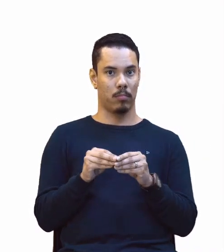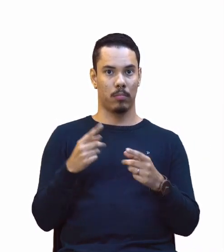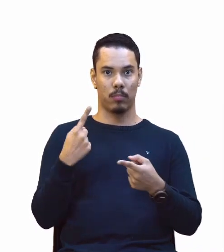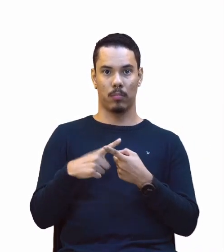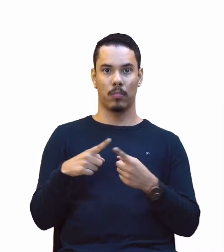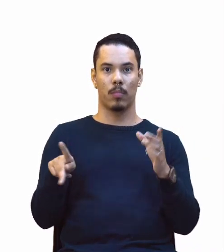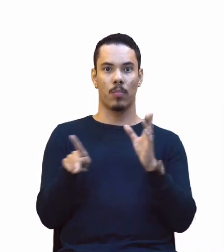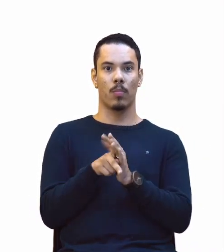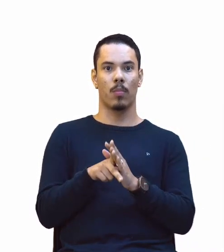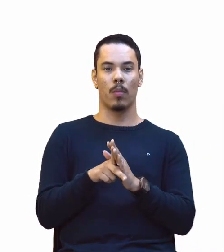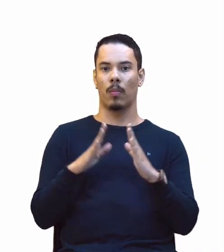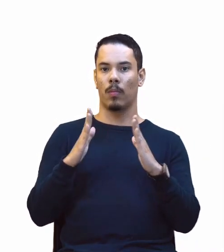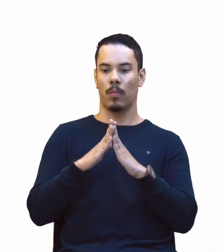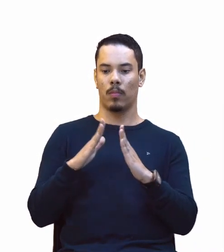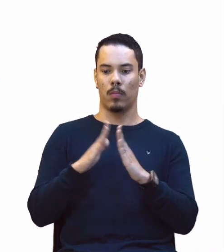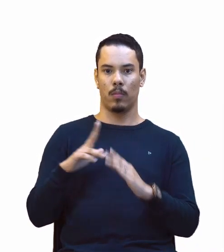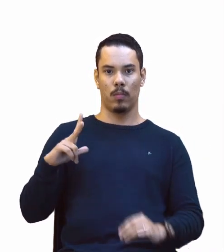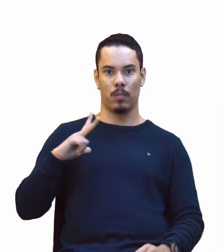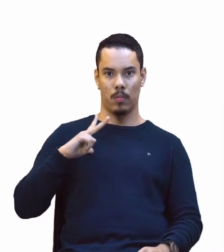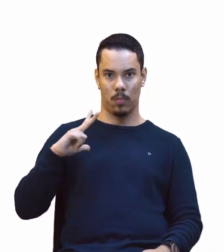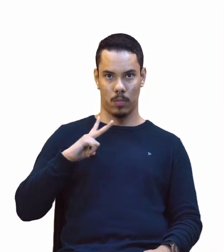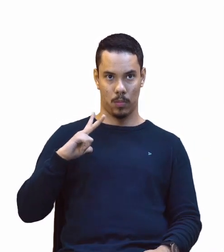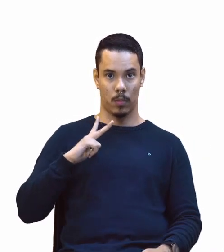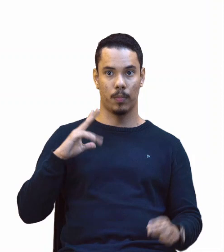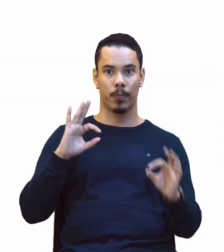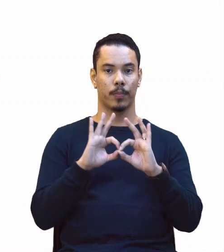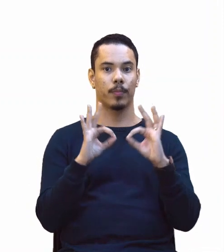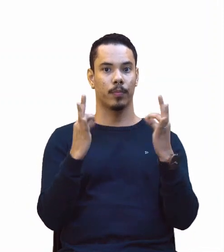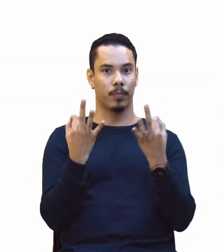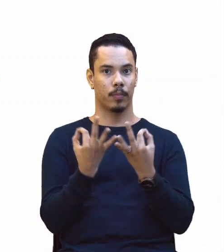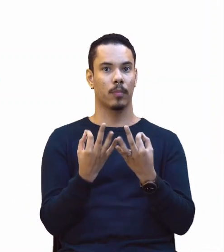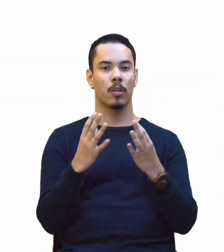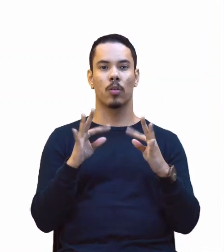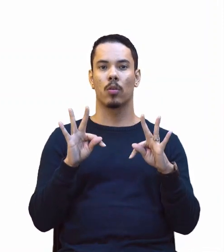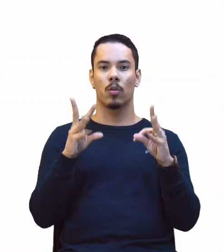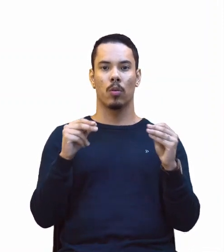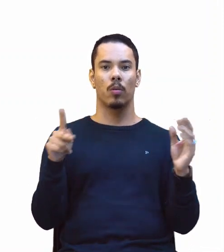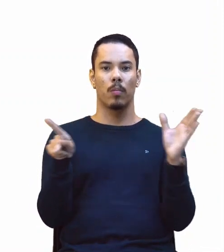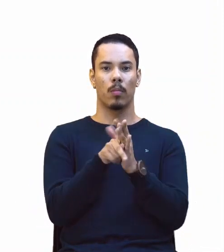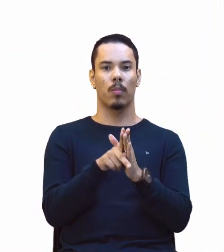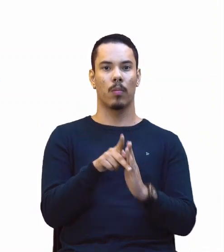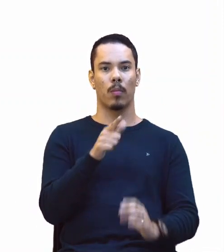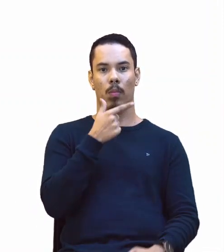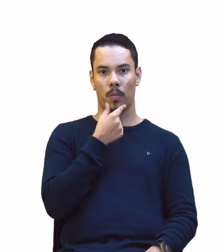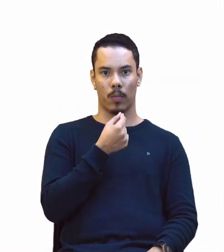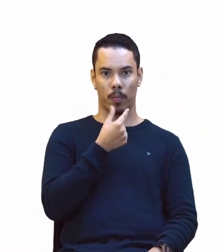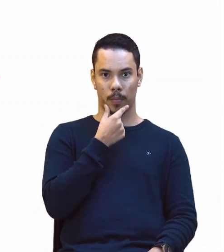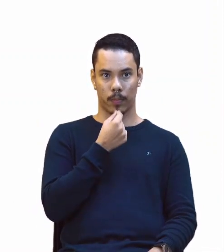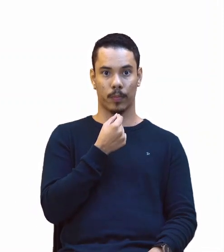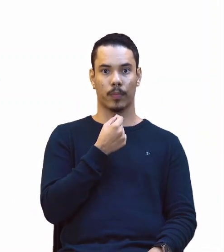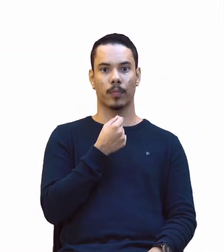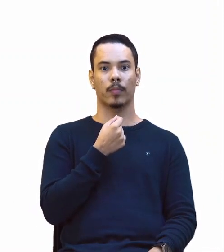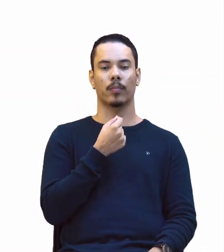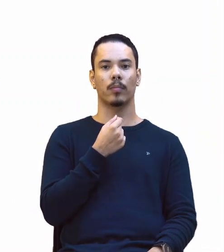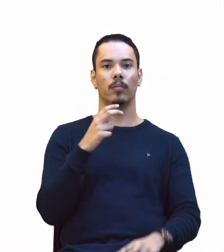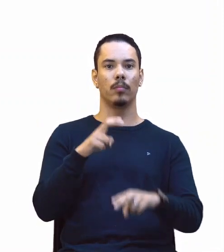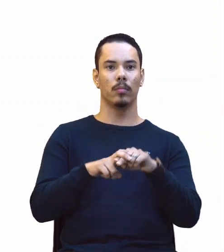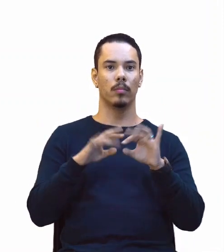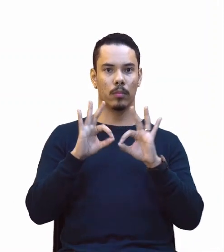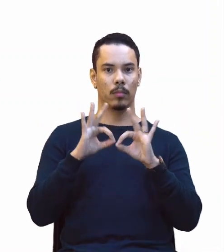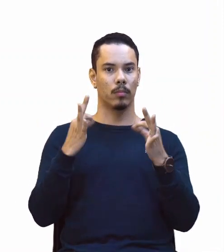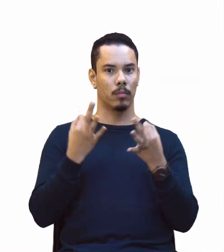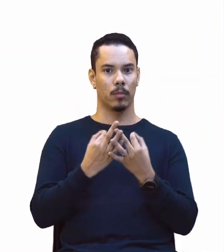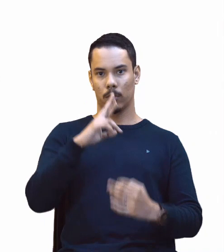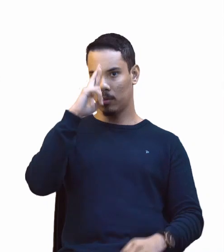ao oikos, a esfera da família, daquilo que é próprio ao homem. E no âmbito familiar, o chefe não tinha